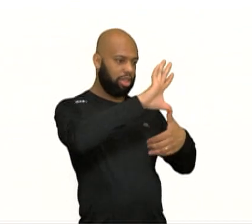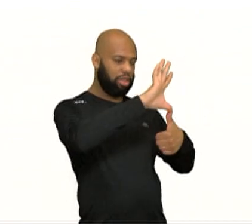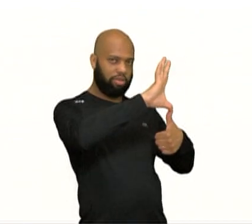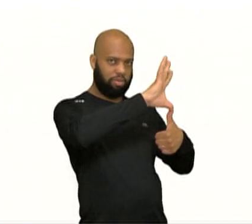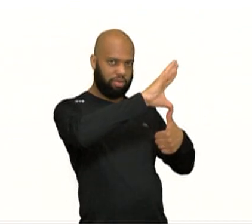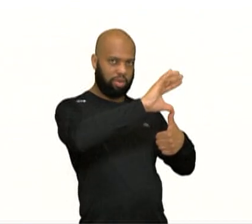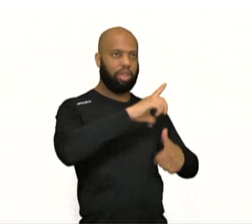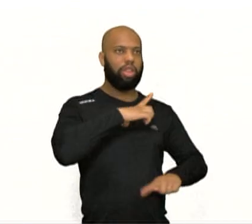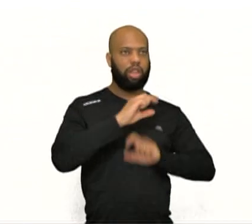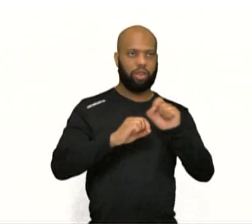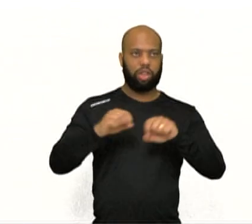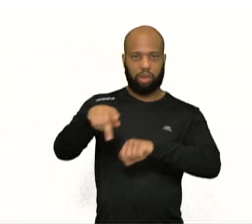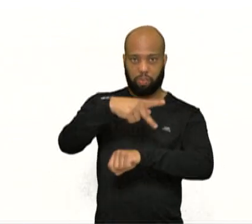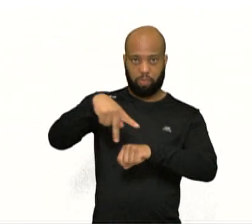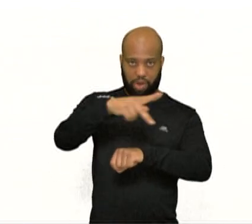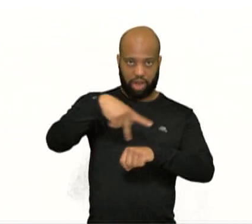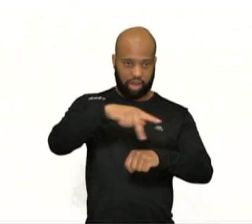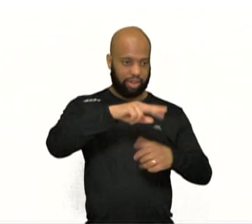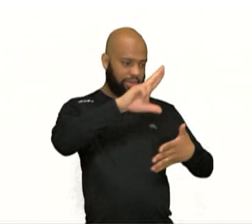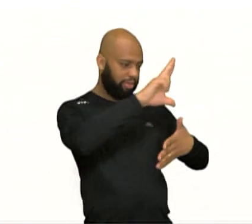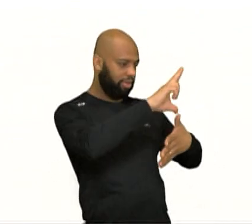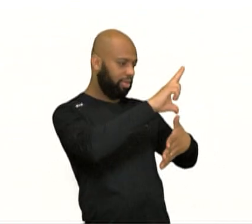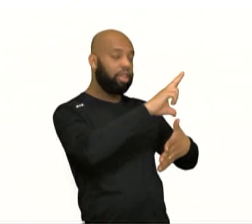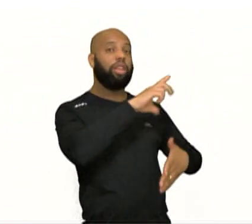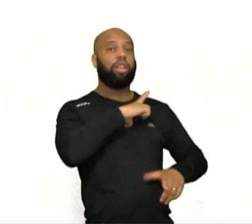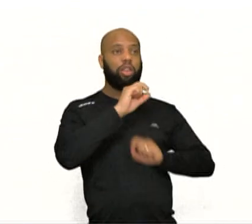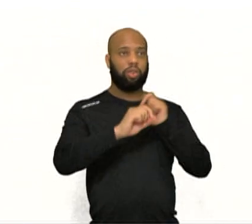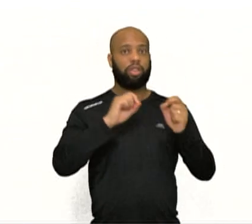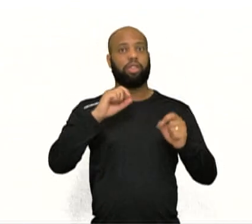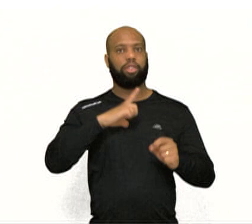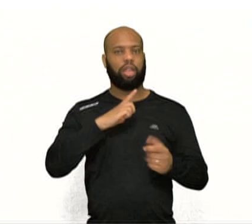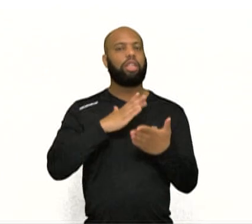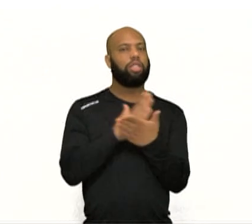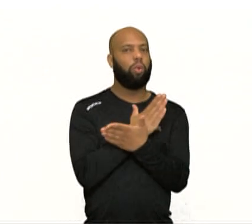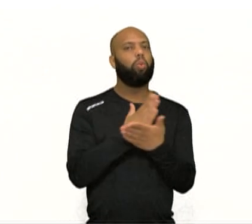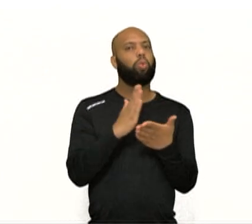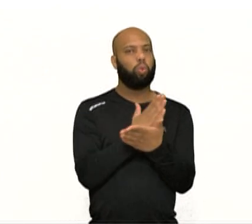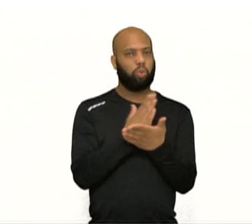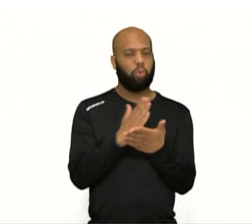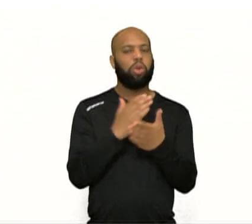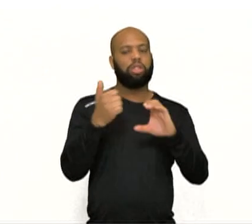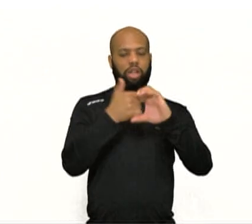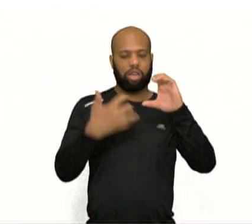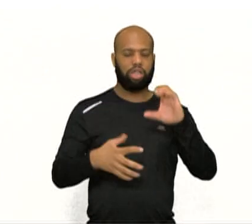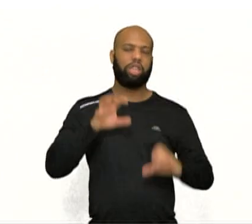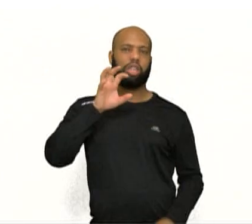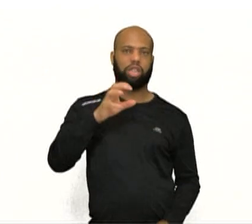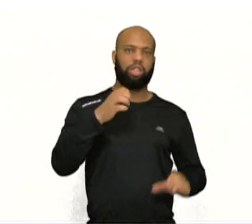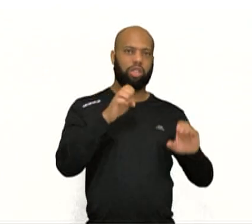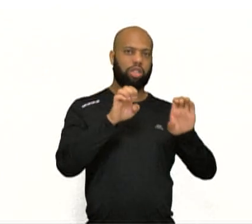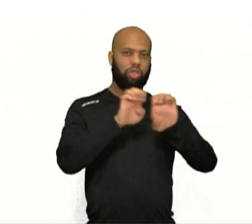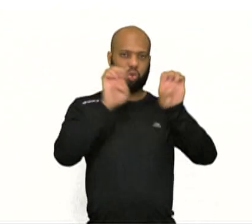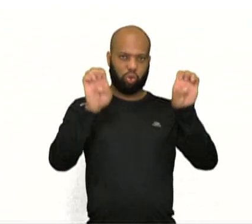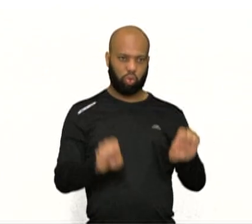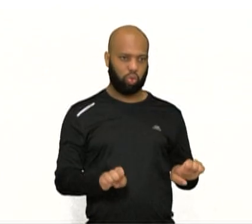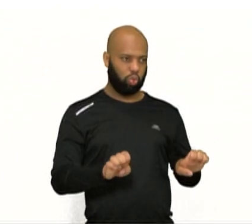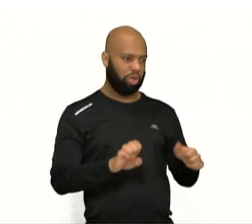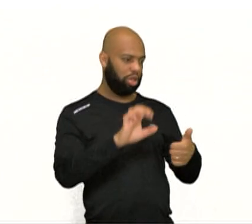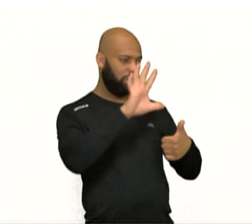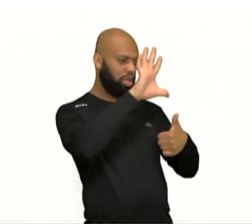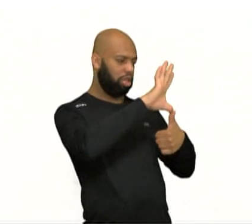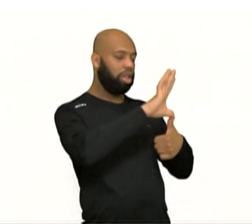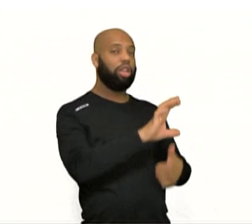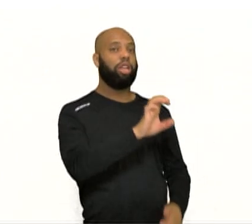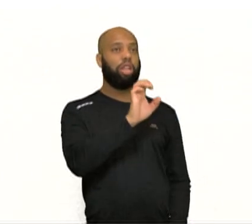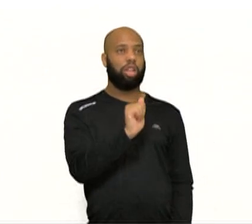eu vejo que os países da América Latina vão ter determinadas características dessa estrutura e da Anglo-Saxônica outra, né?